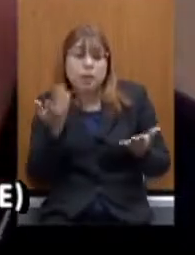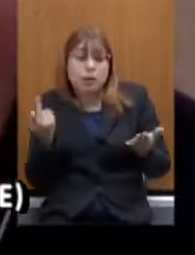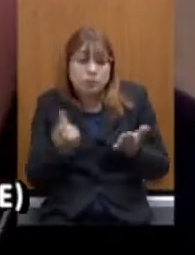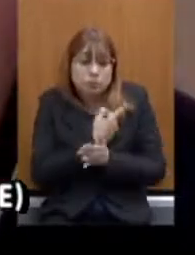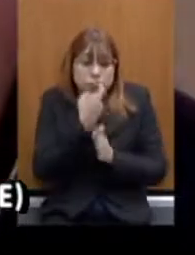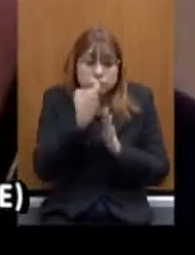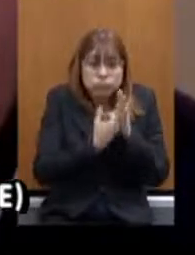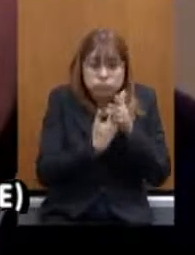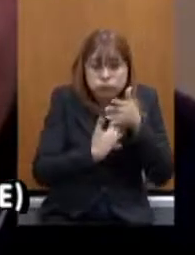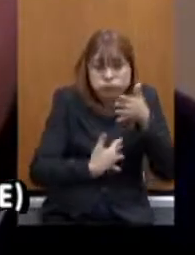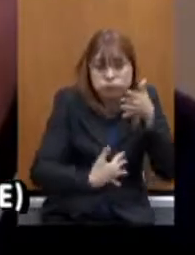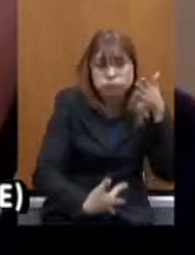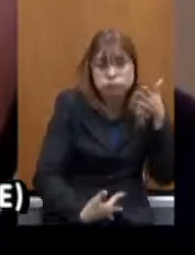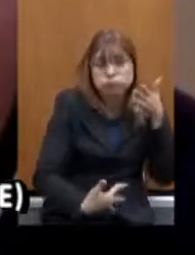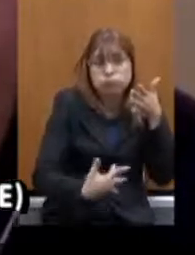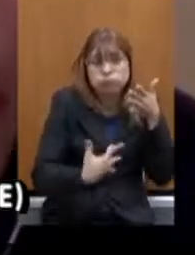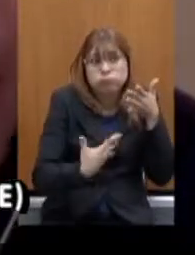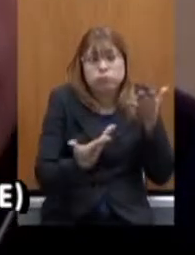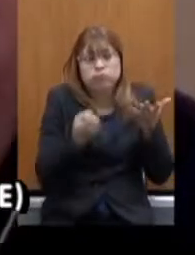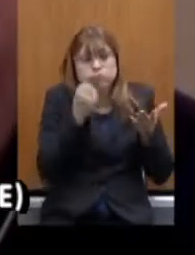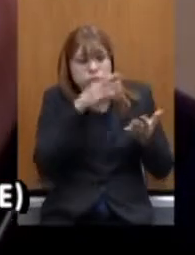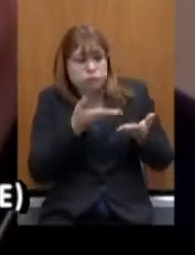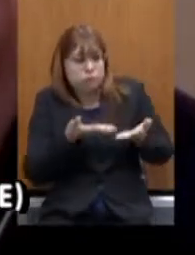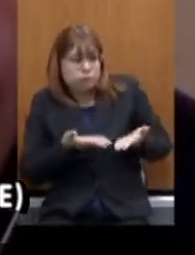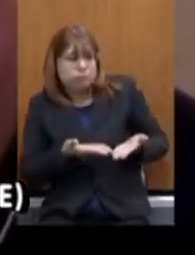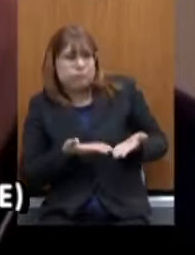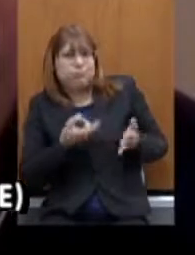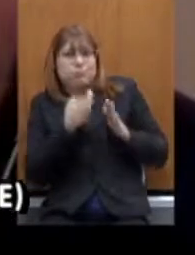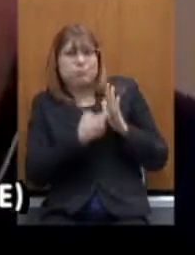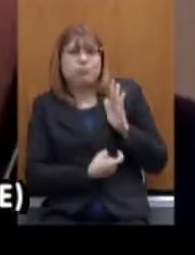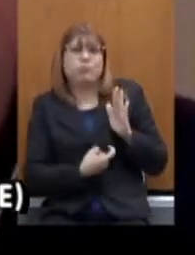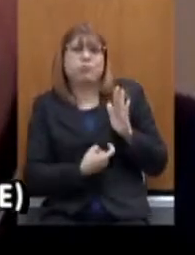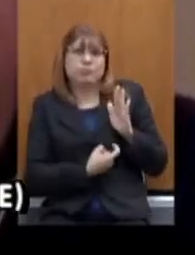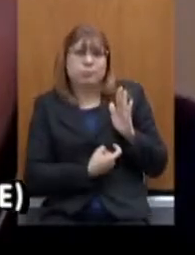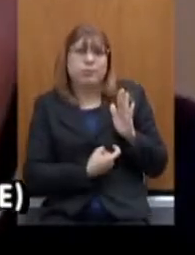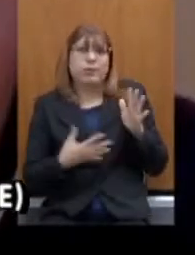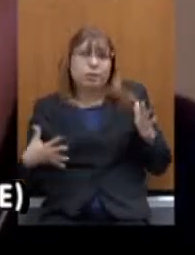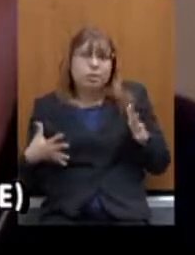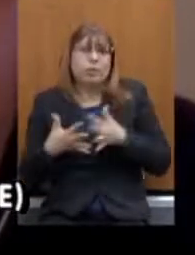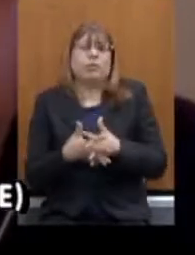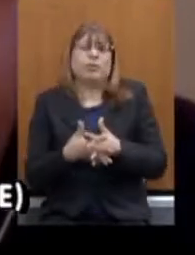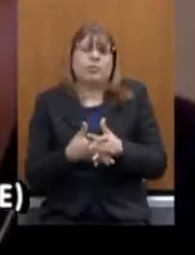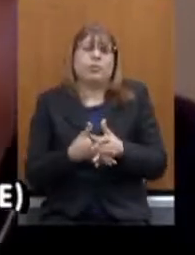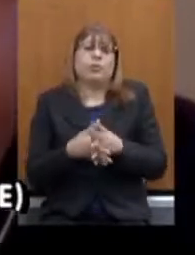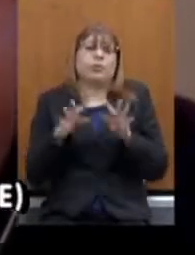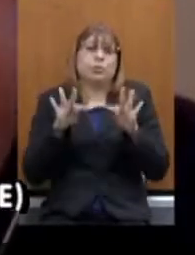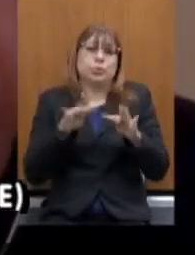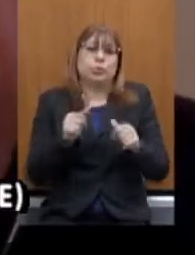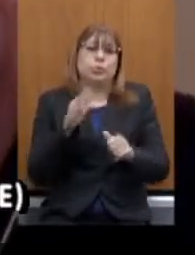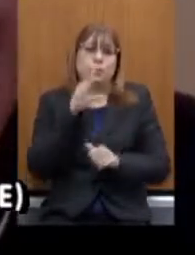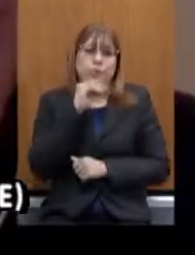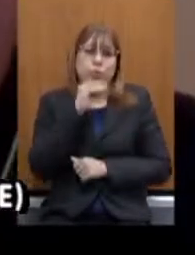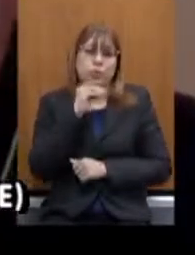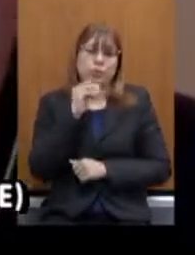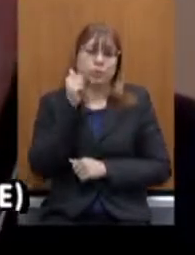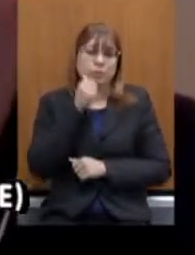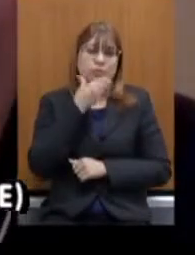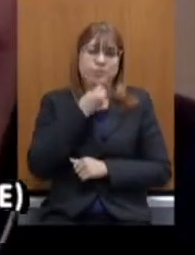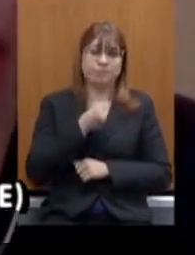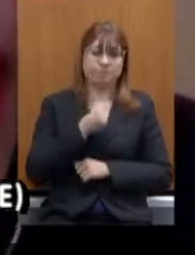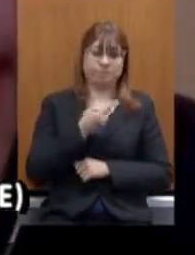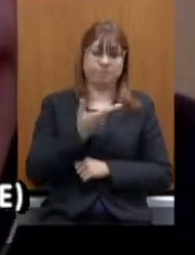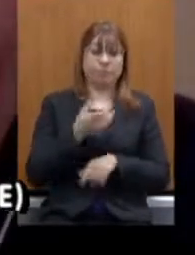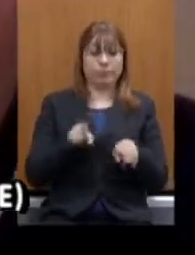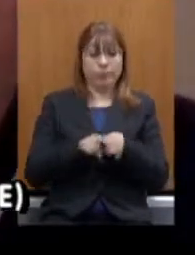tamanho desse complexo agressivo e realmente que impacta muito na vida da servidores servidores do estado e o pedindo a